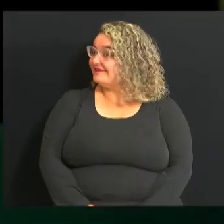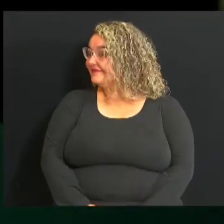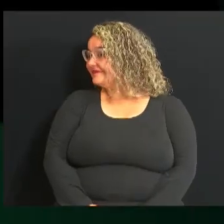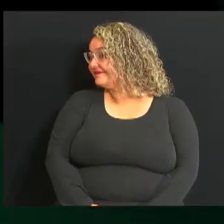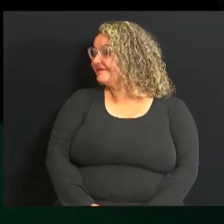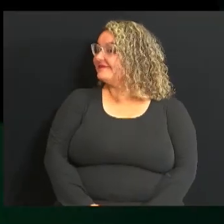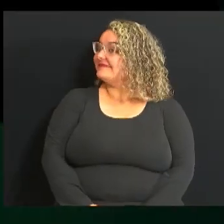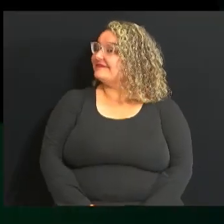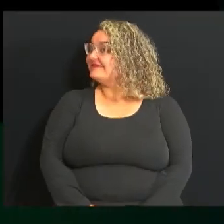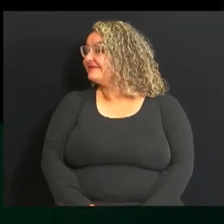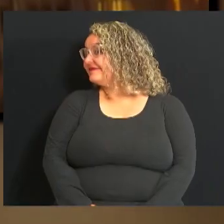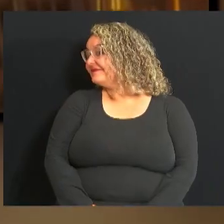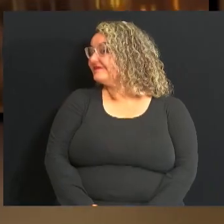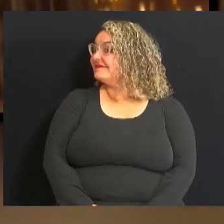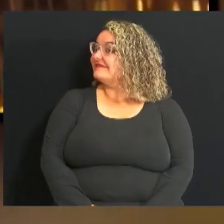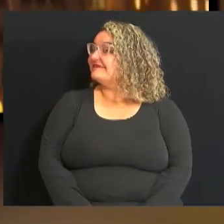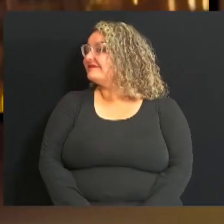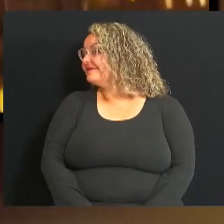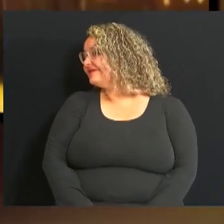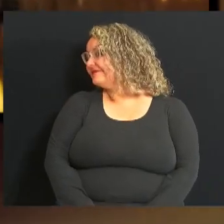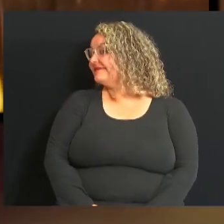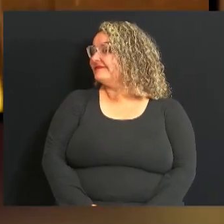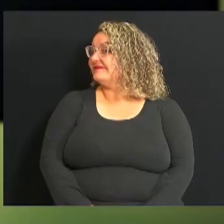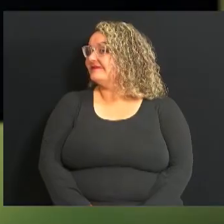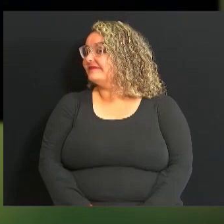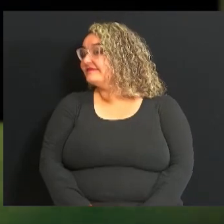e Shawn Mendes como Lilo.